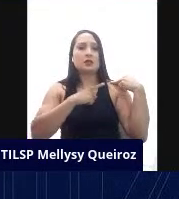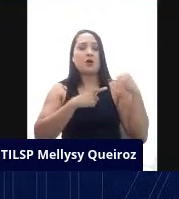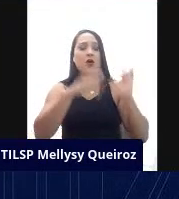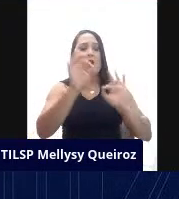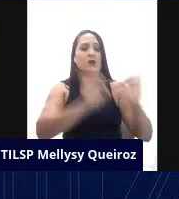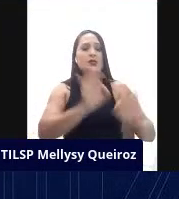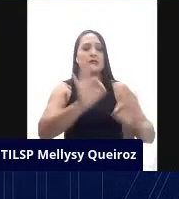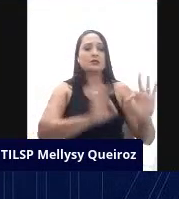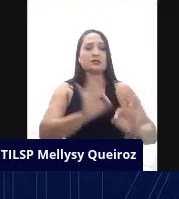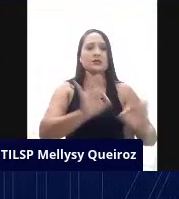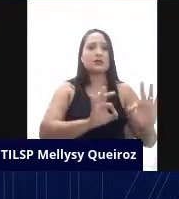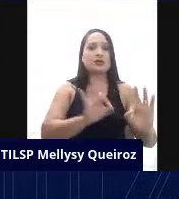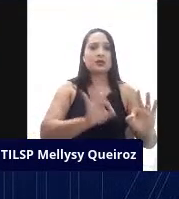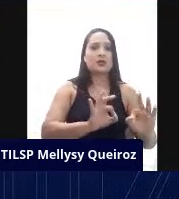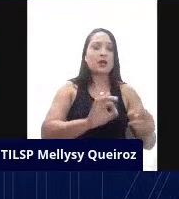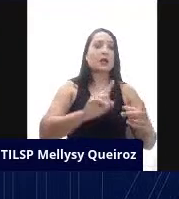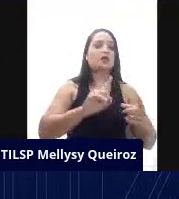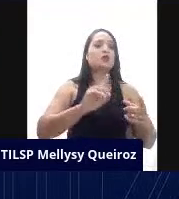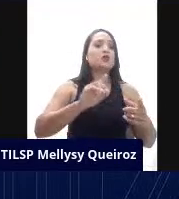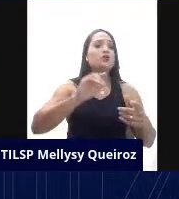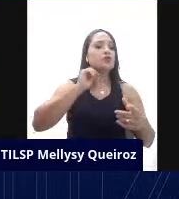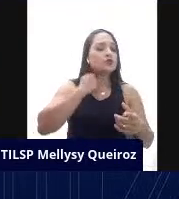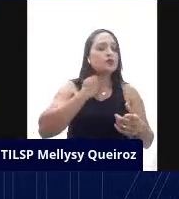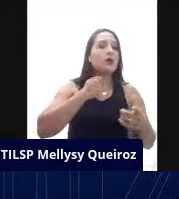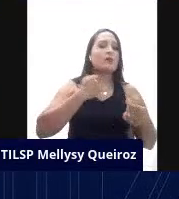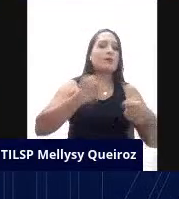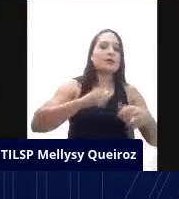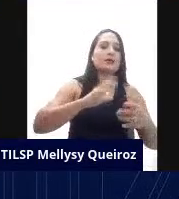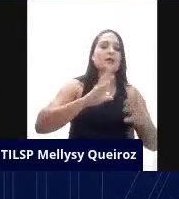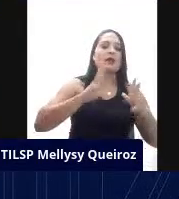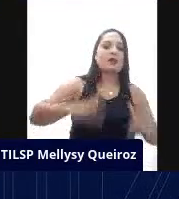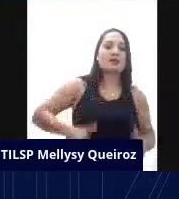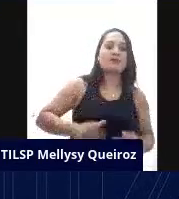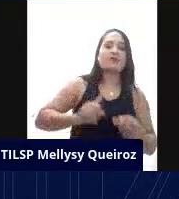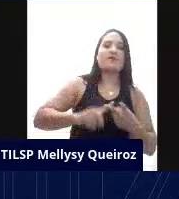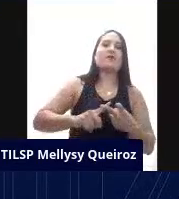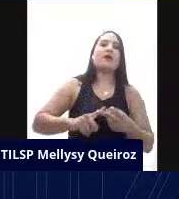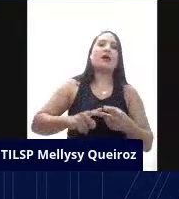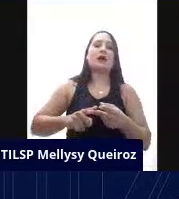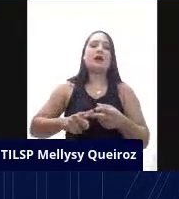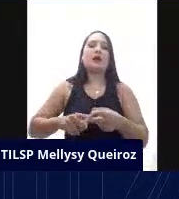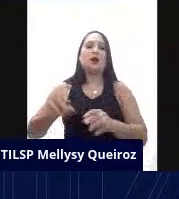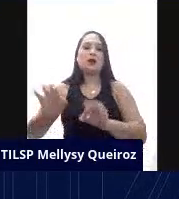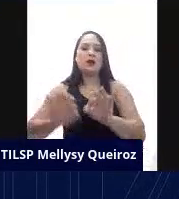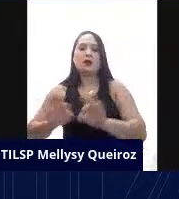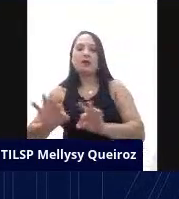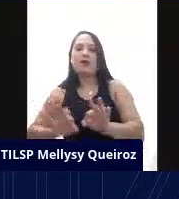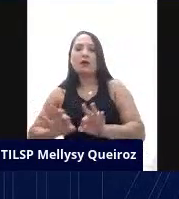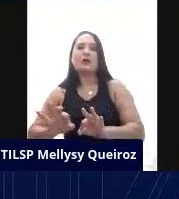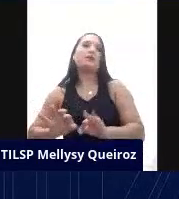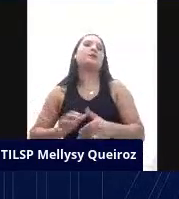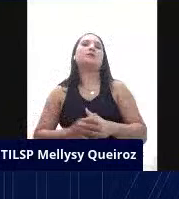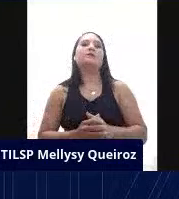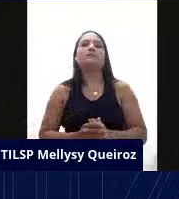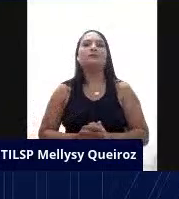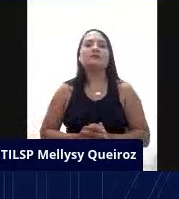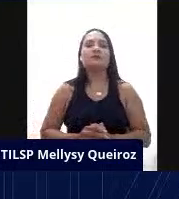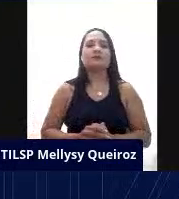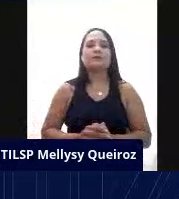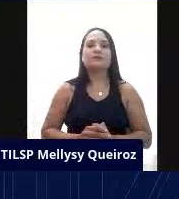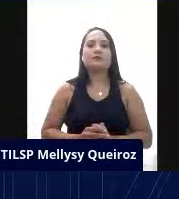Quem suja, lava. Depois, as tarefas foram divididas procurando saber o que cada pessoa poderia fazer.